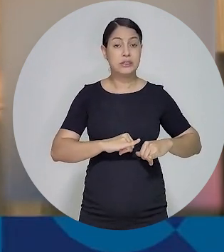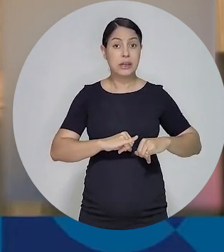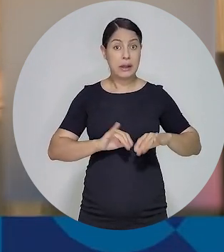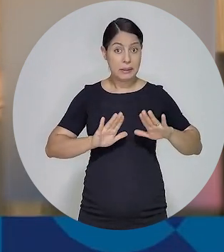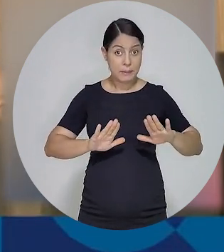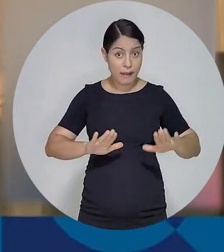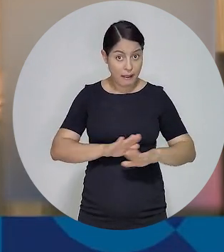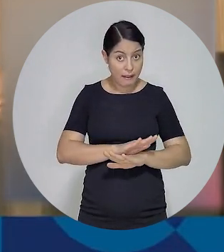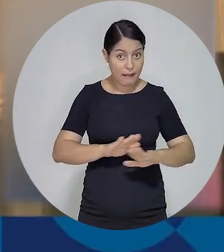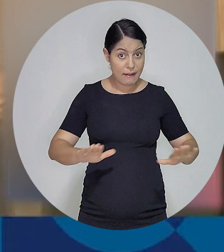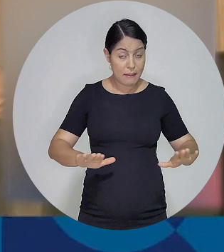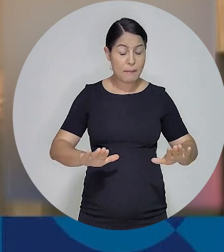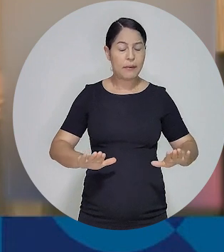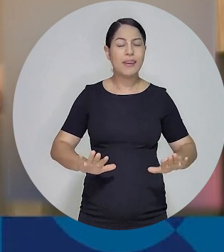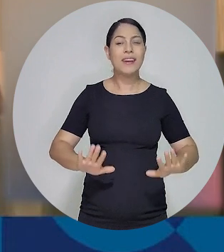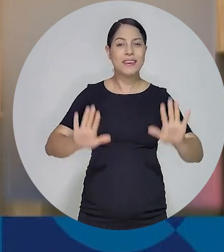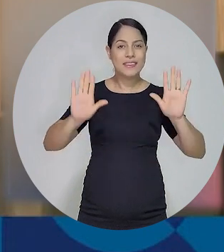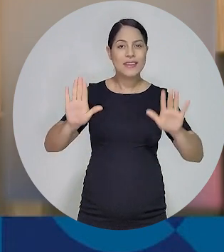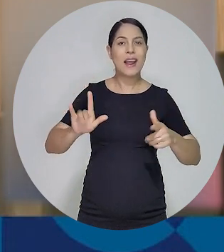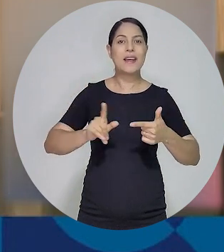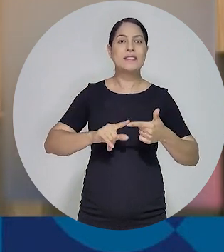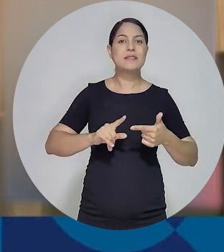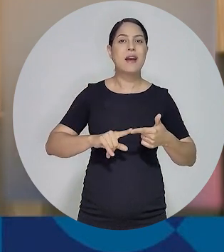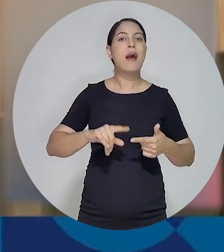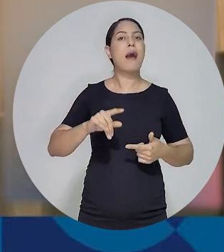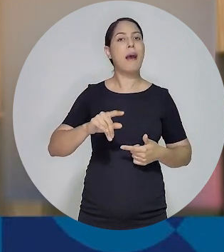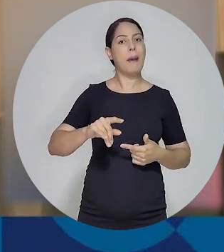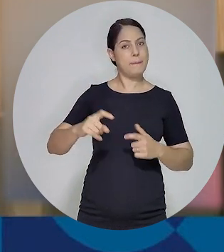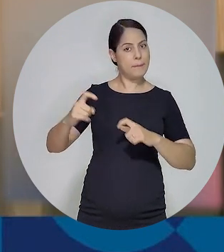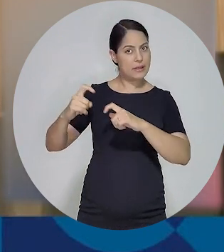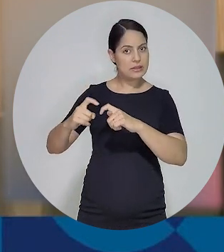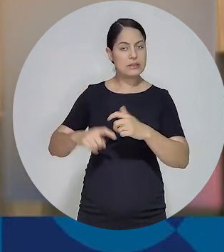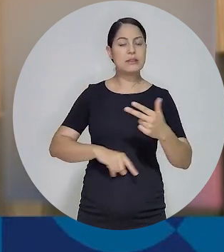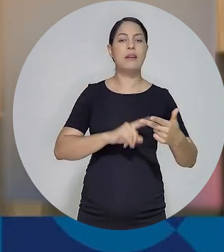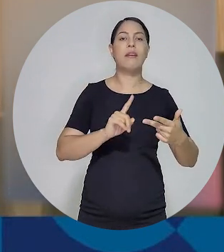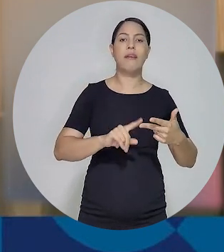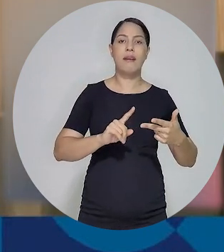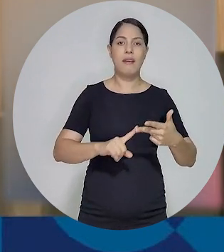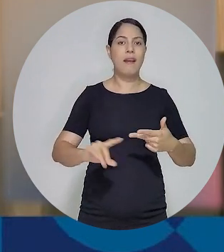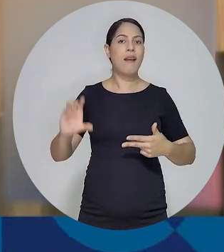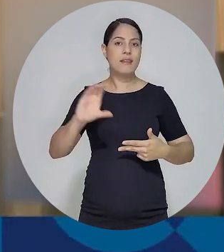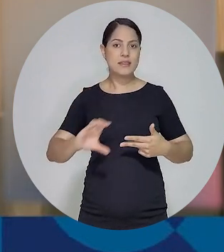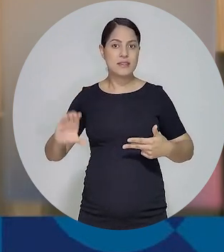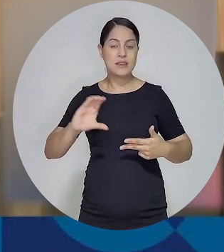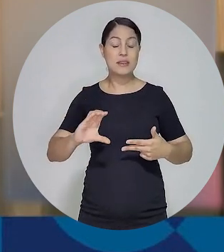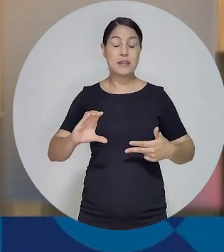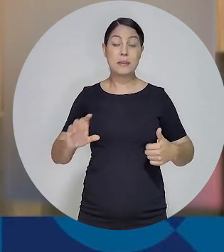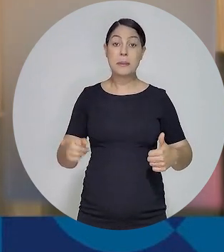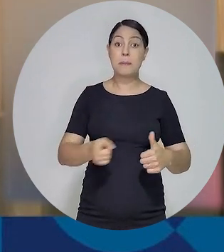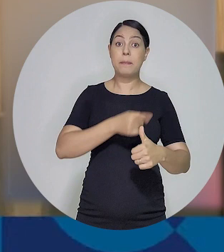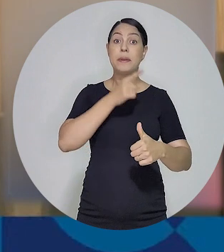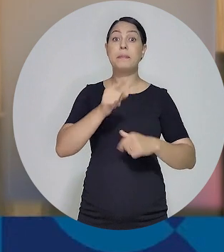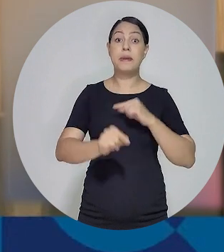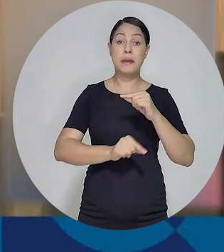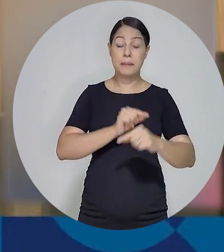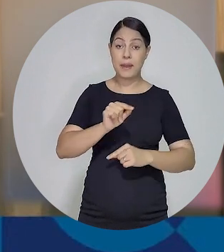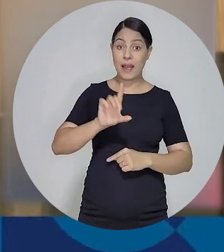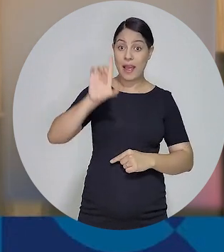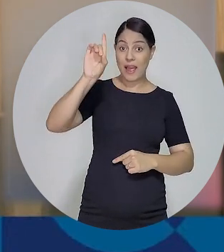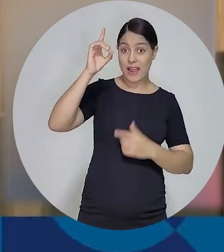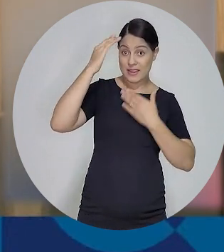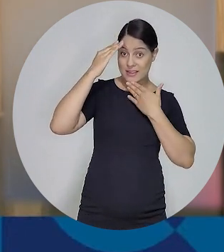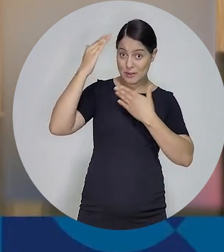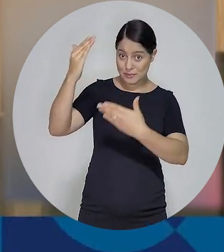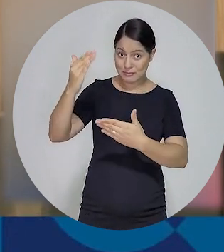nos assolou, mas que já nos deixa, graças à medicina, graças à ciência e